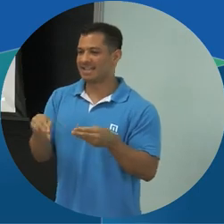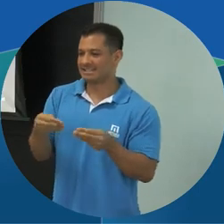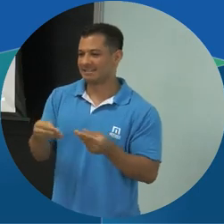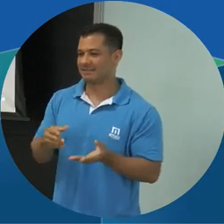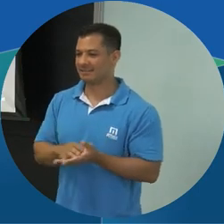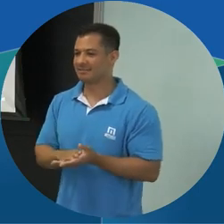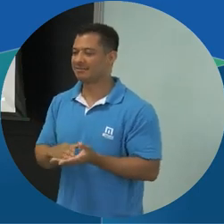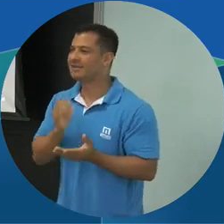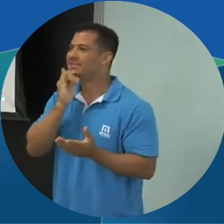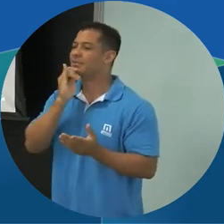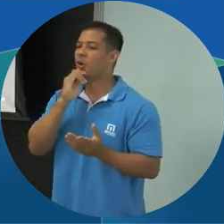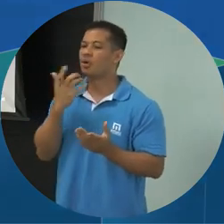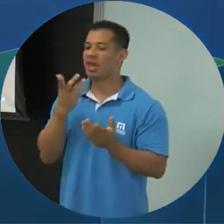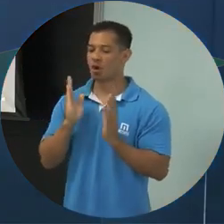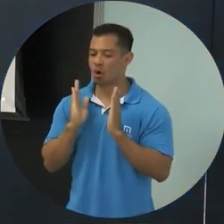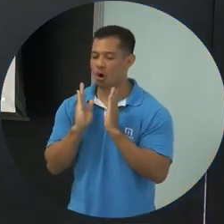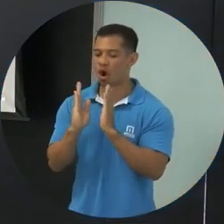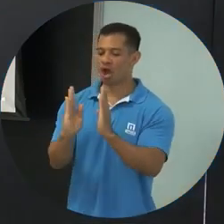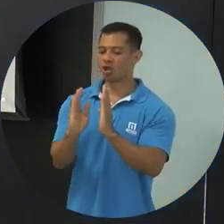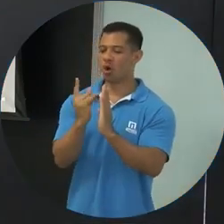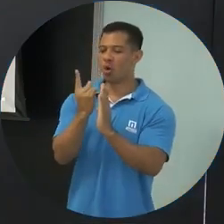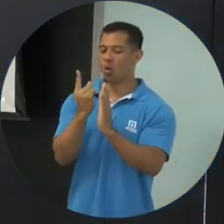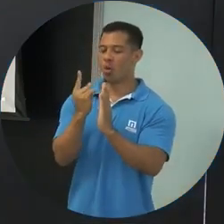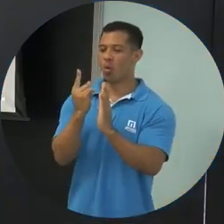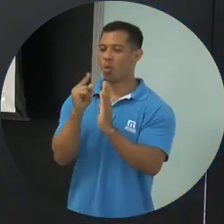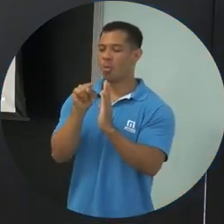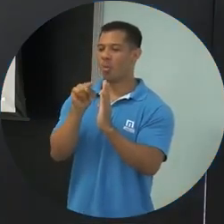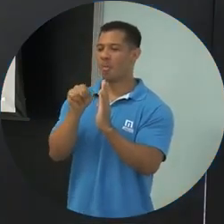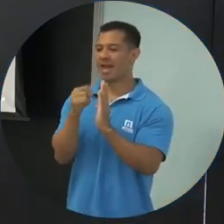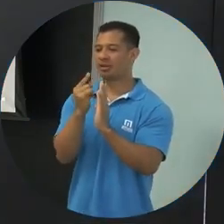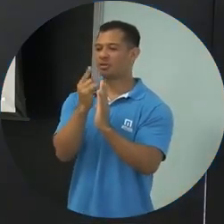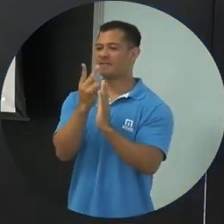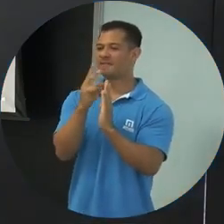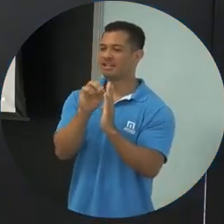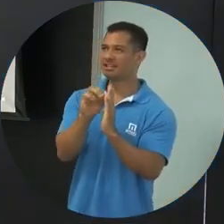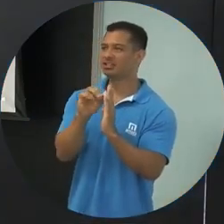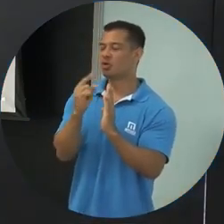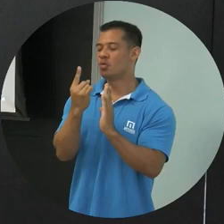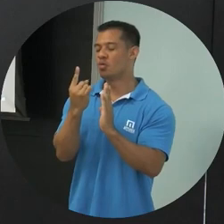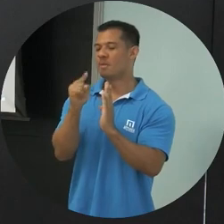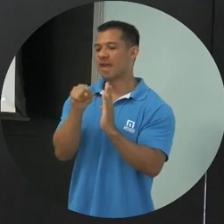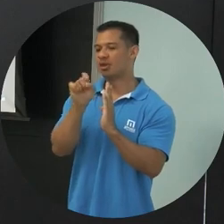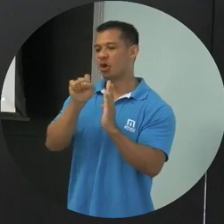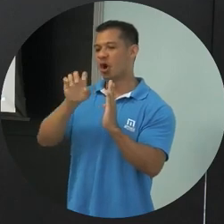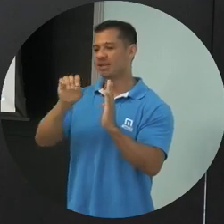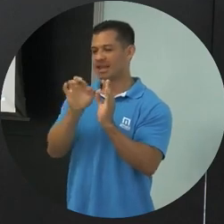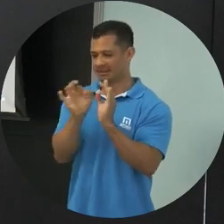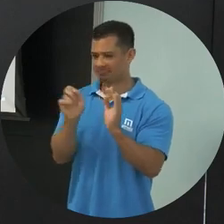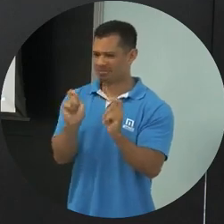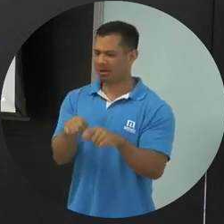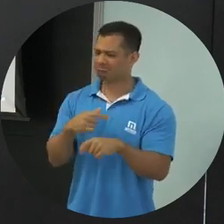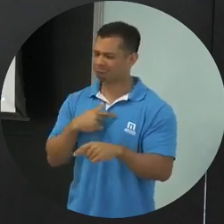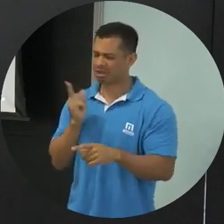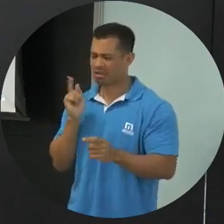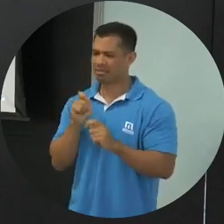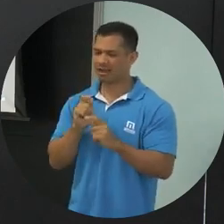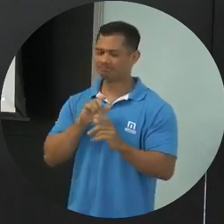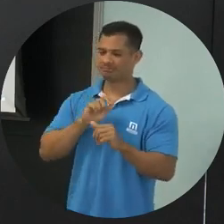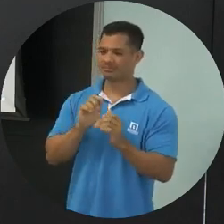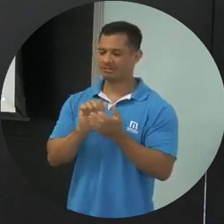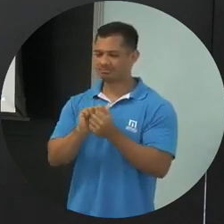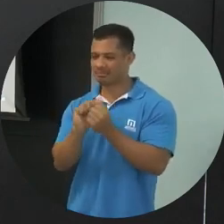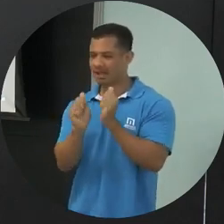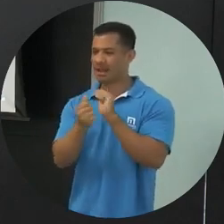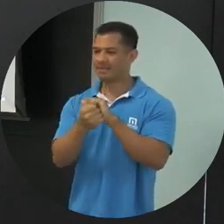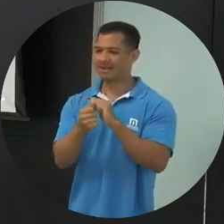um corredor de 1,20 m, 1,80 m, você consegue modular ele para que ele consiga trabalhar nessas áreas mais estreitas também.